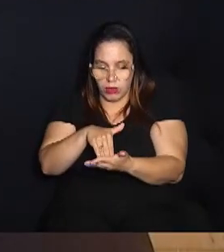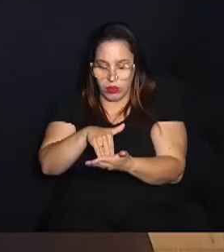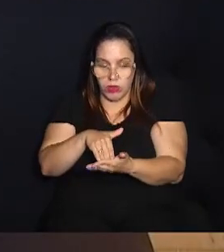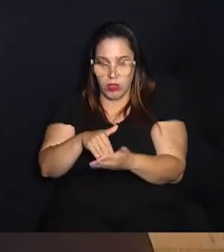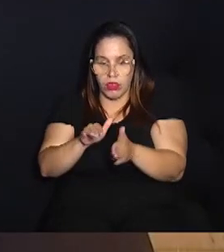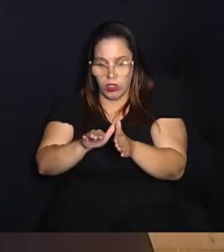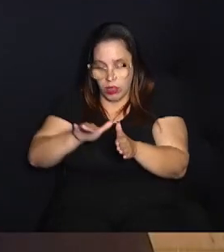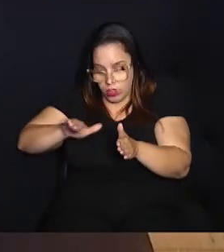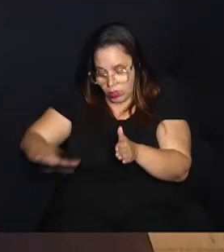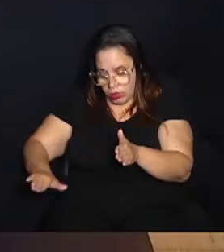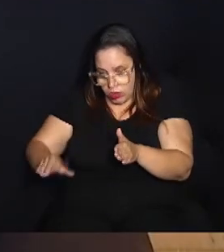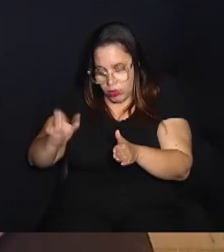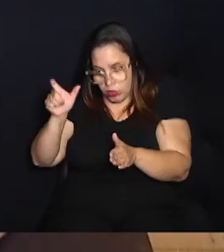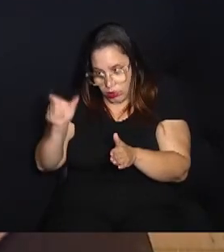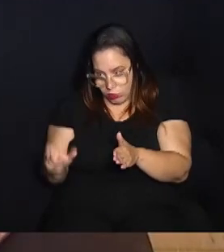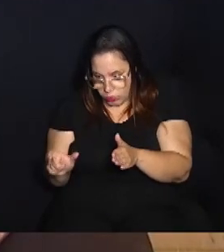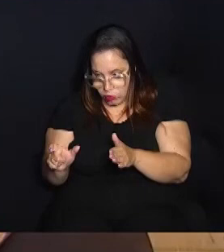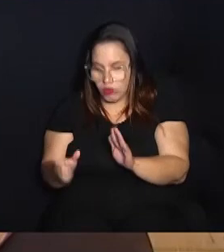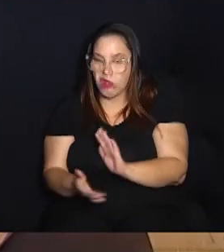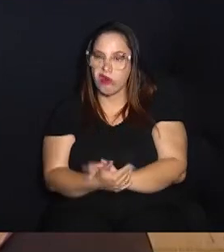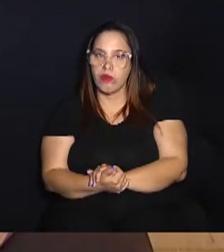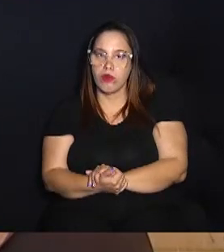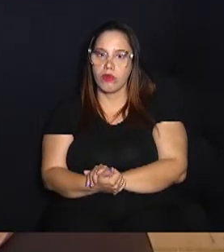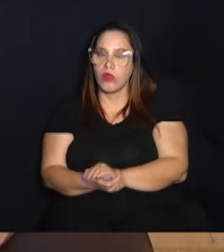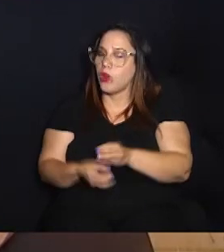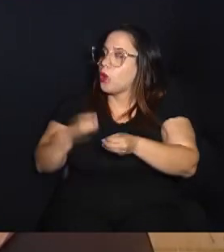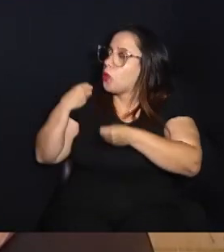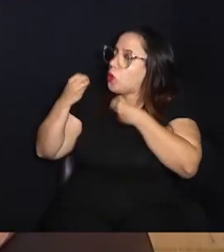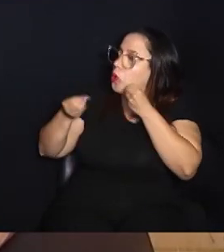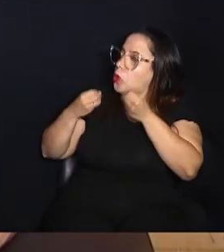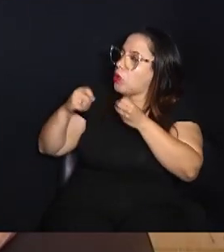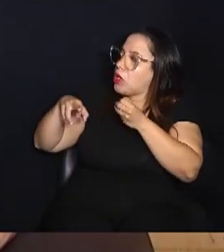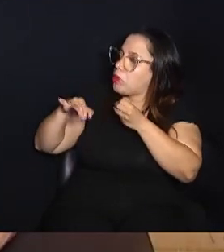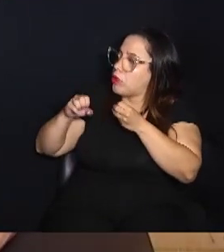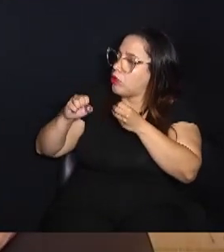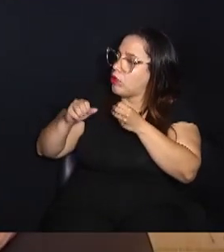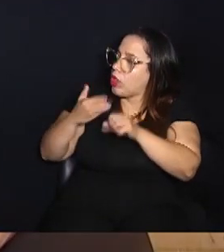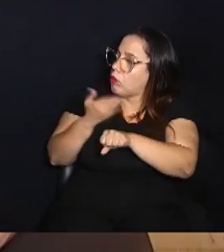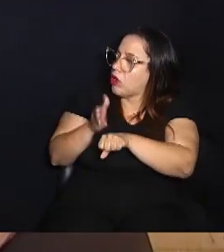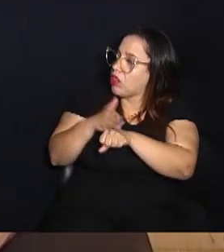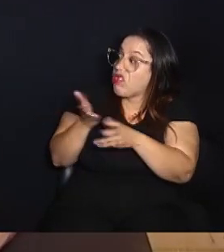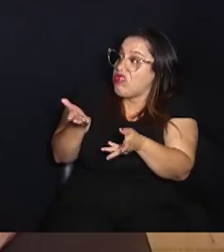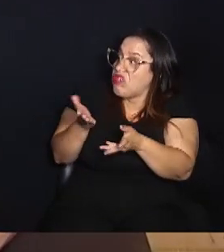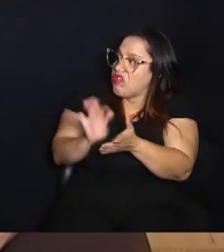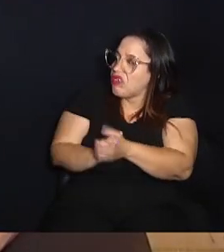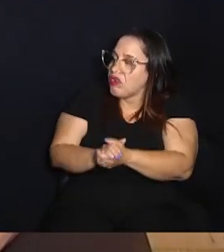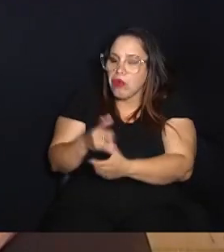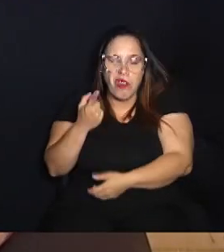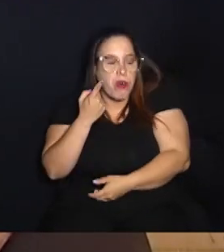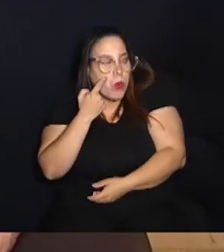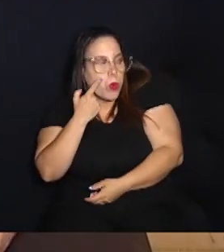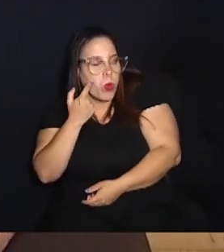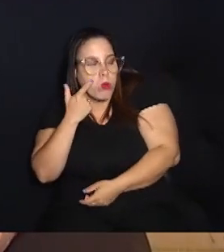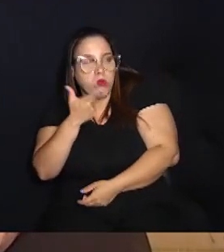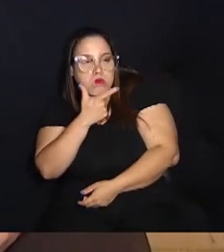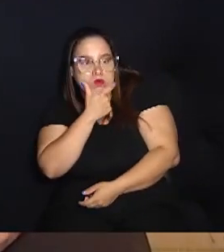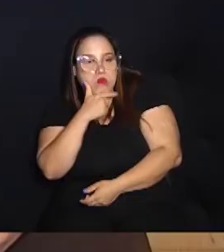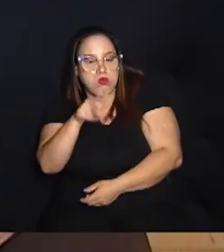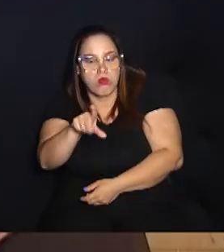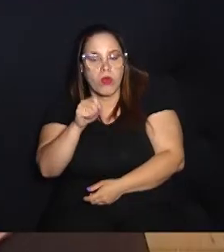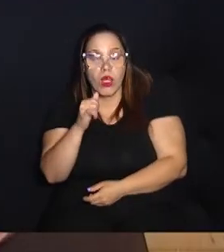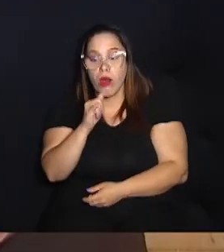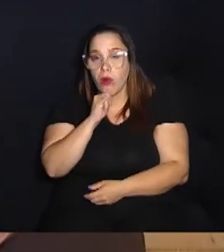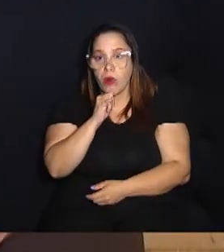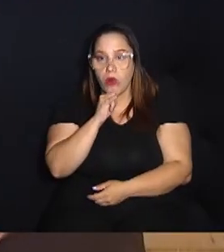par do sujeito. Como seria, Nima, isso na prática? Olha, eu vou pegar como